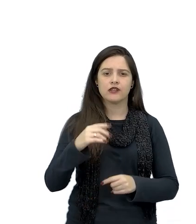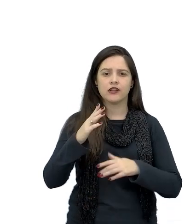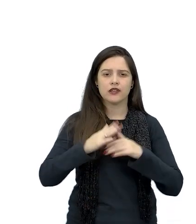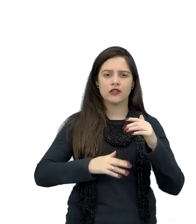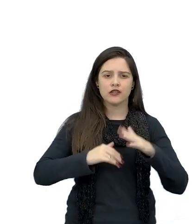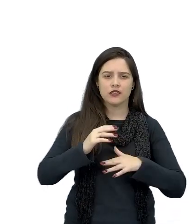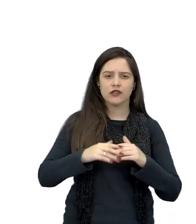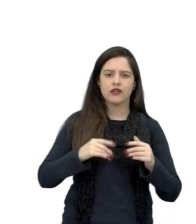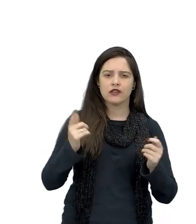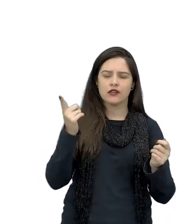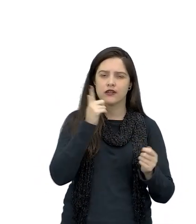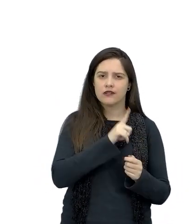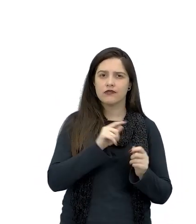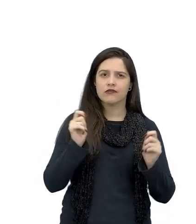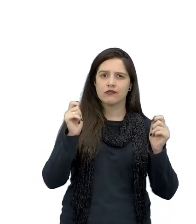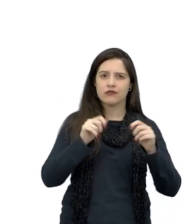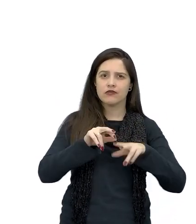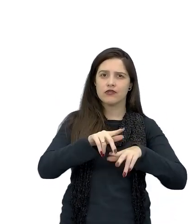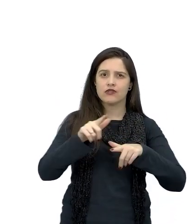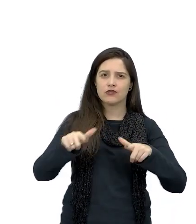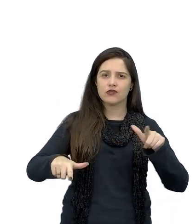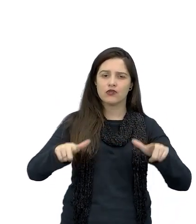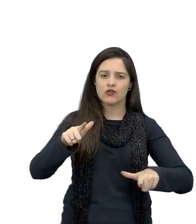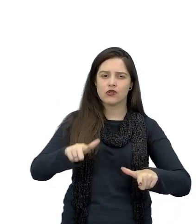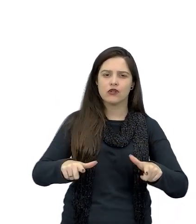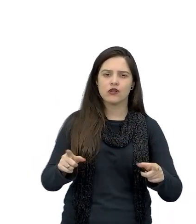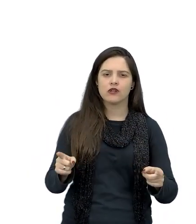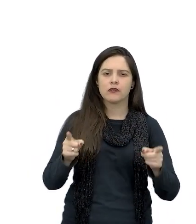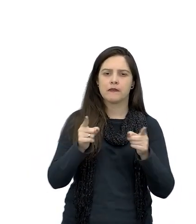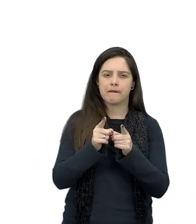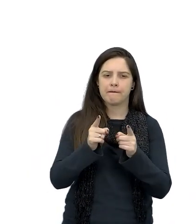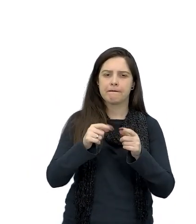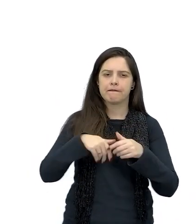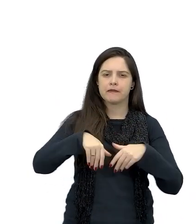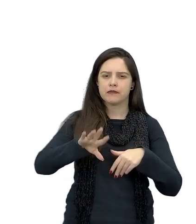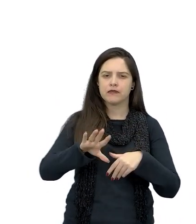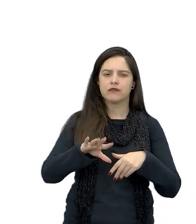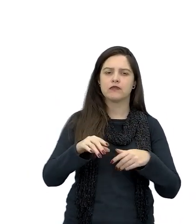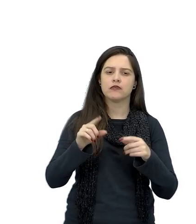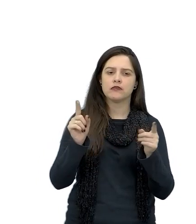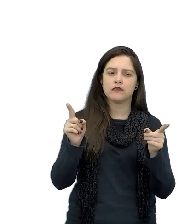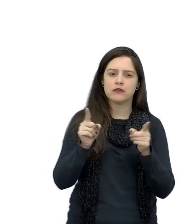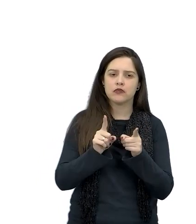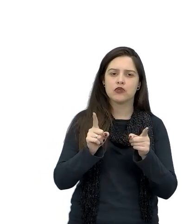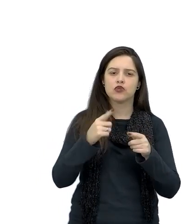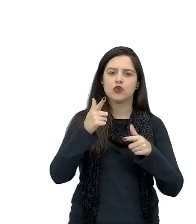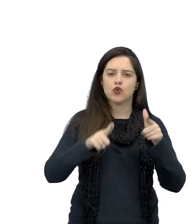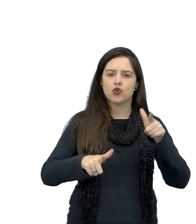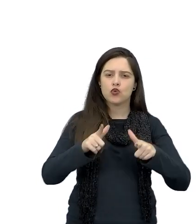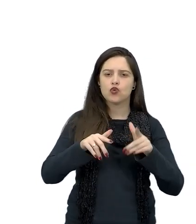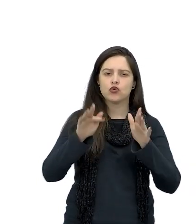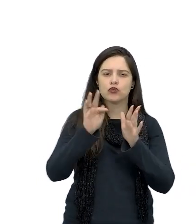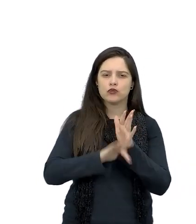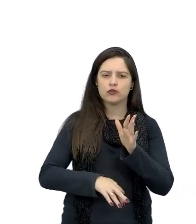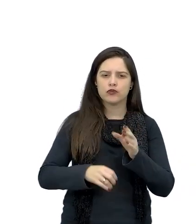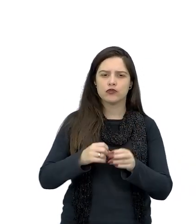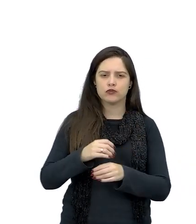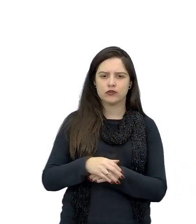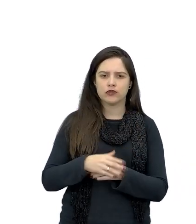habilidade é revisar e editar com autonomia anedotas, piadas, cartoons, contos, entre outros textos